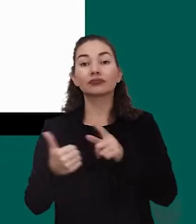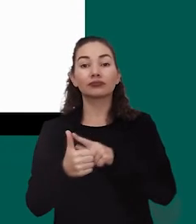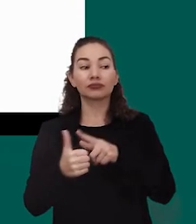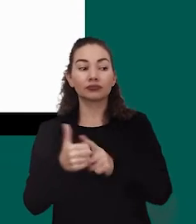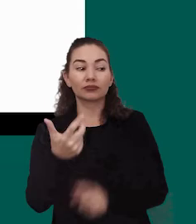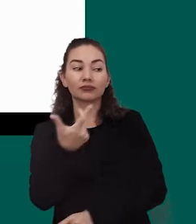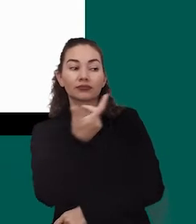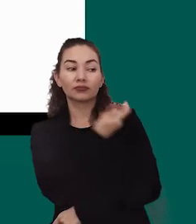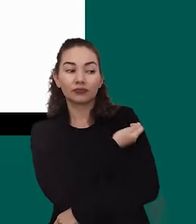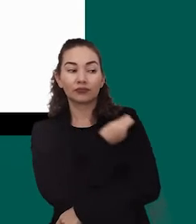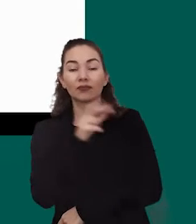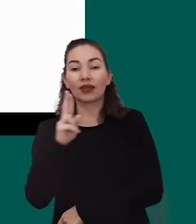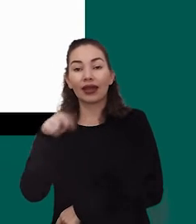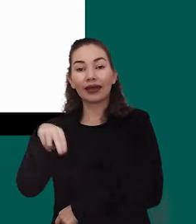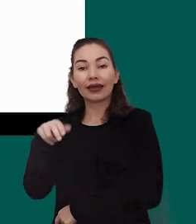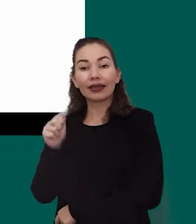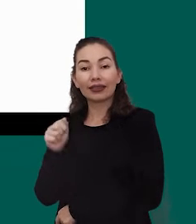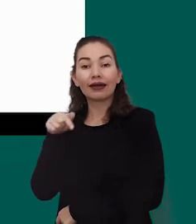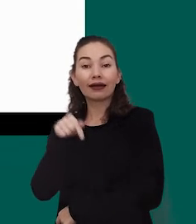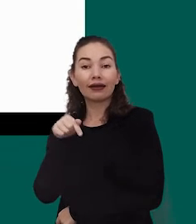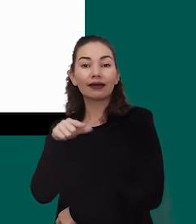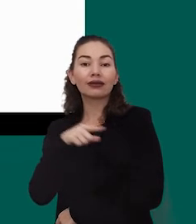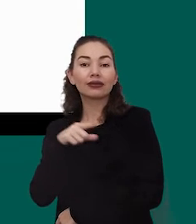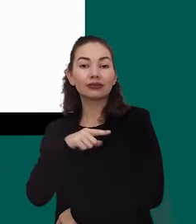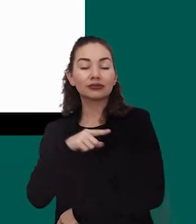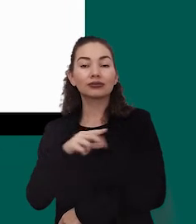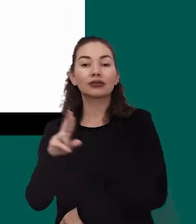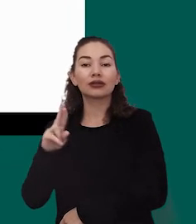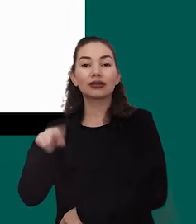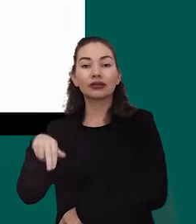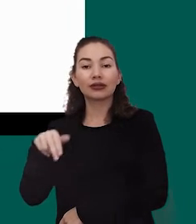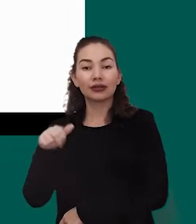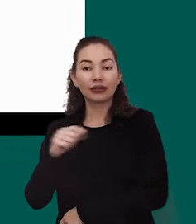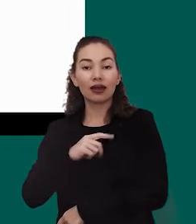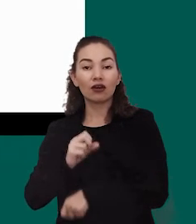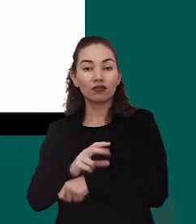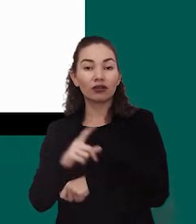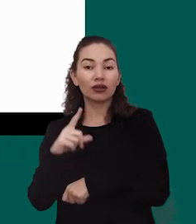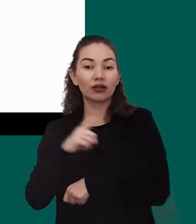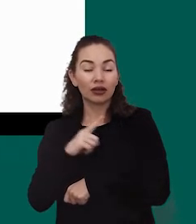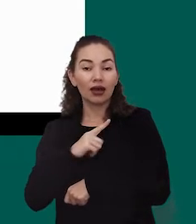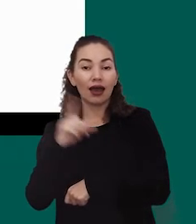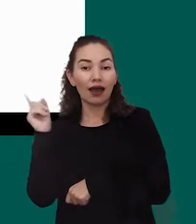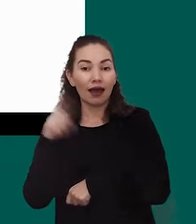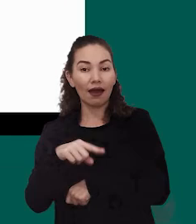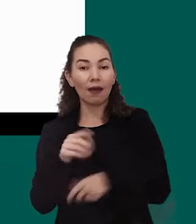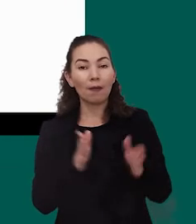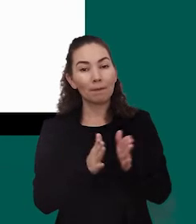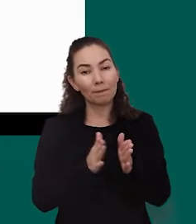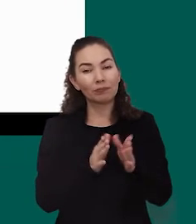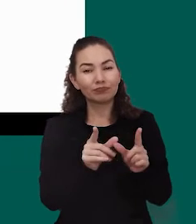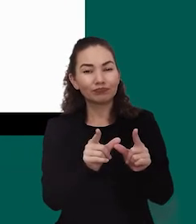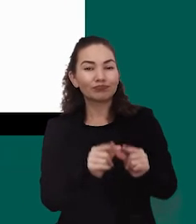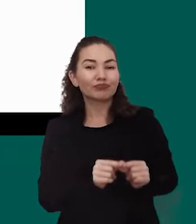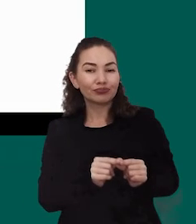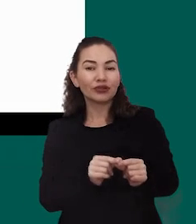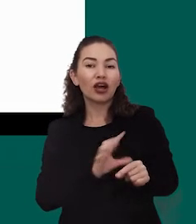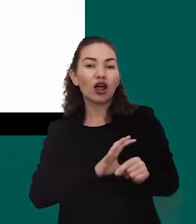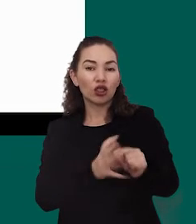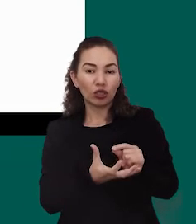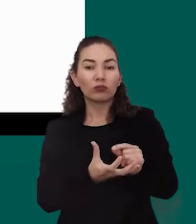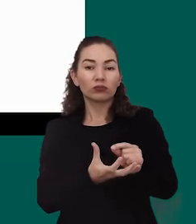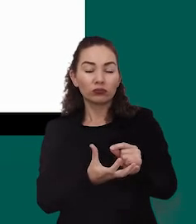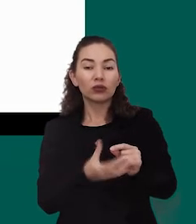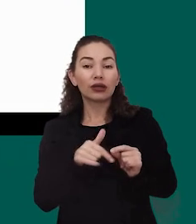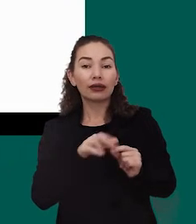de RNA. O que acontece? Você vai ter um fragmento de RNA viral, vocês lembram que o RNA é uma parte do material genético, no caso do coronavírus, que